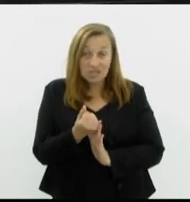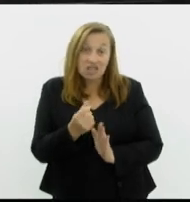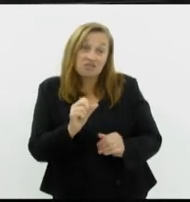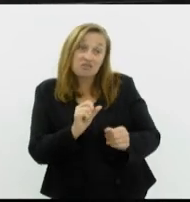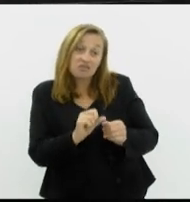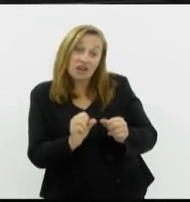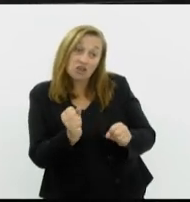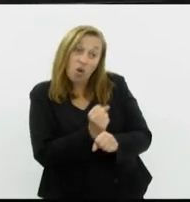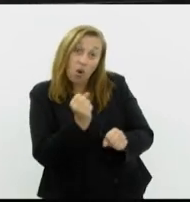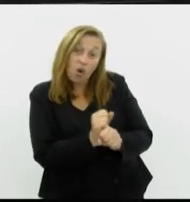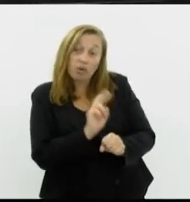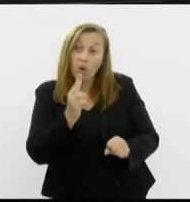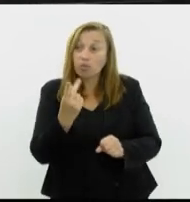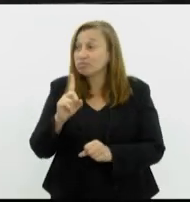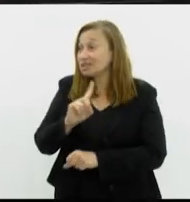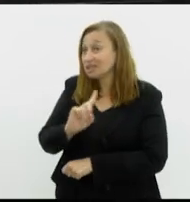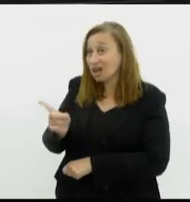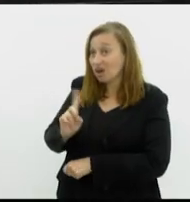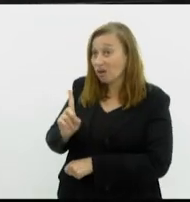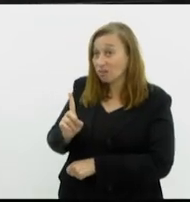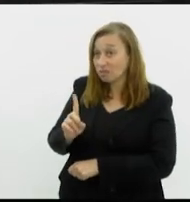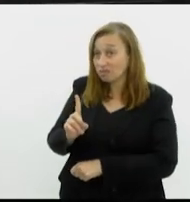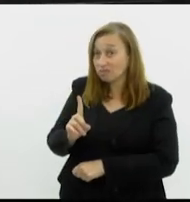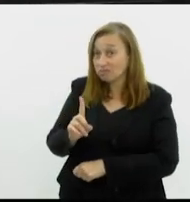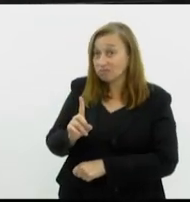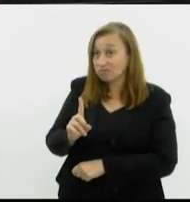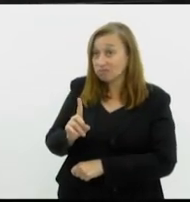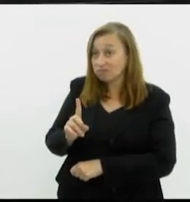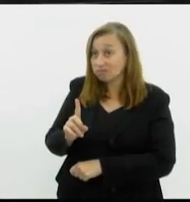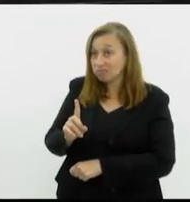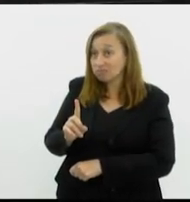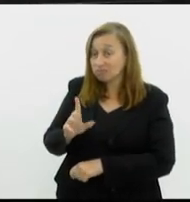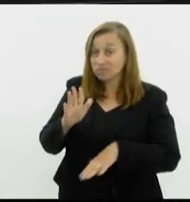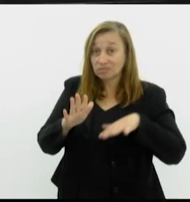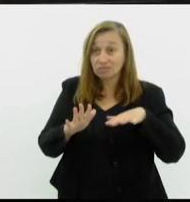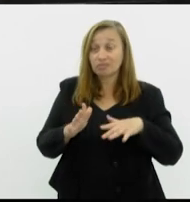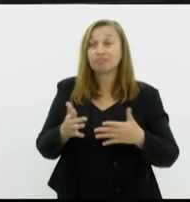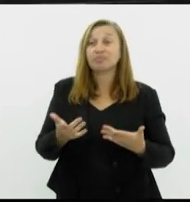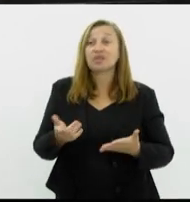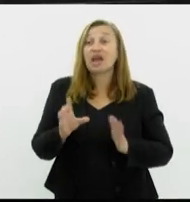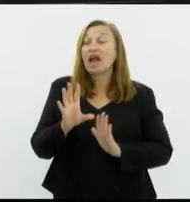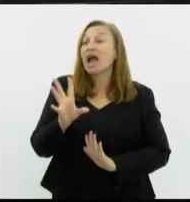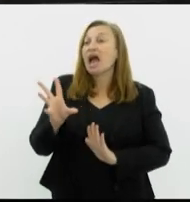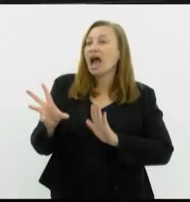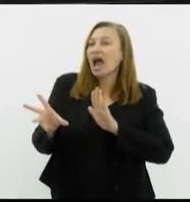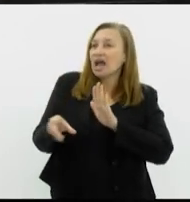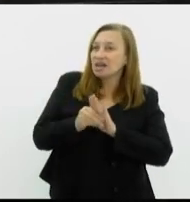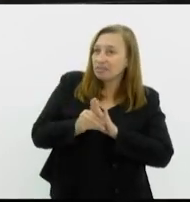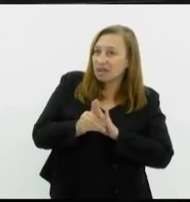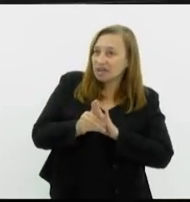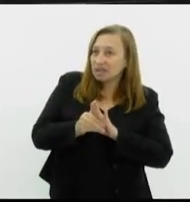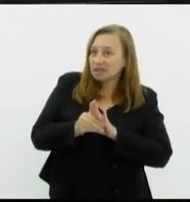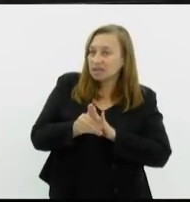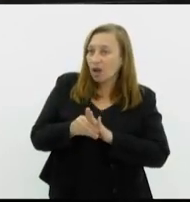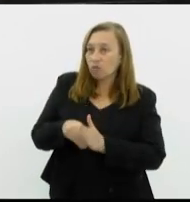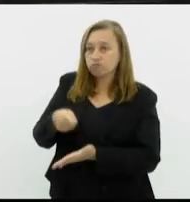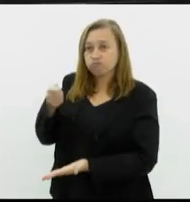não ao seu talante. A emenda impositiva